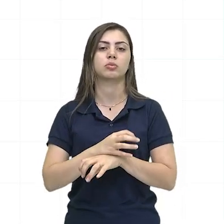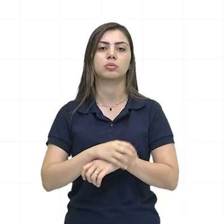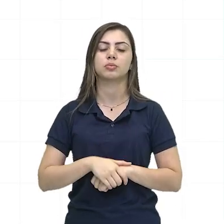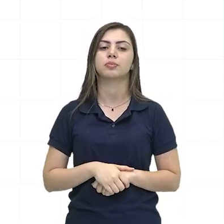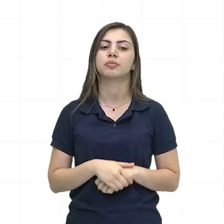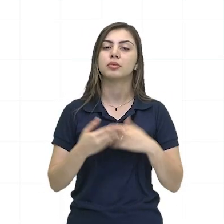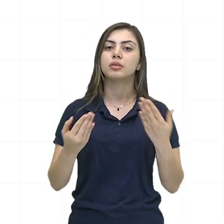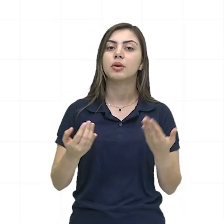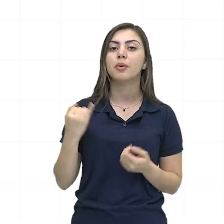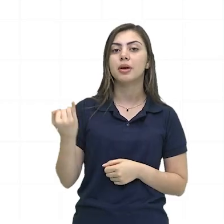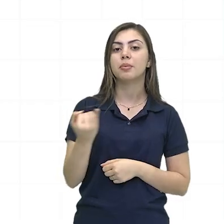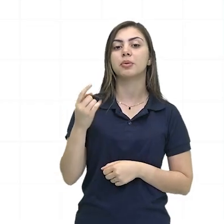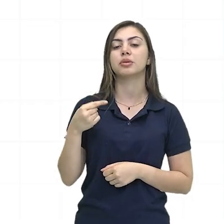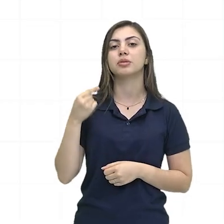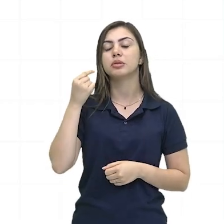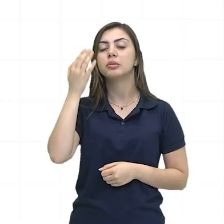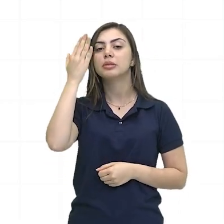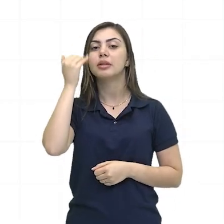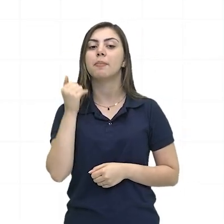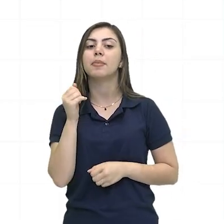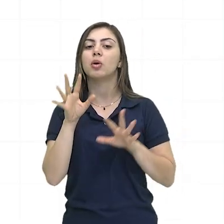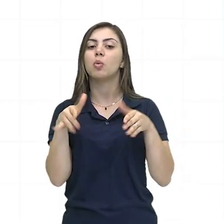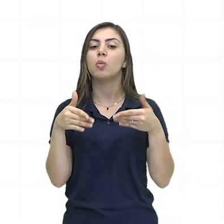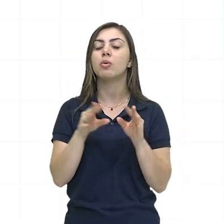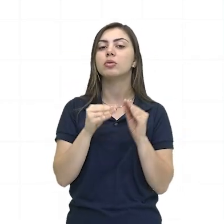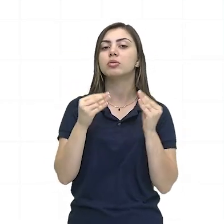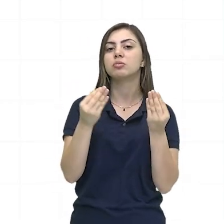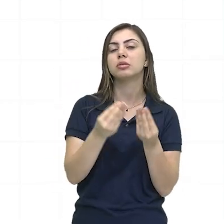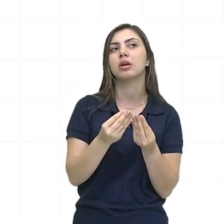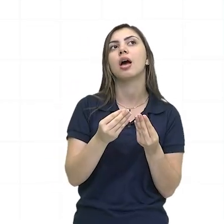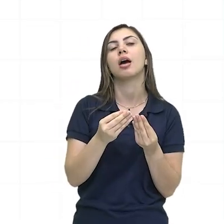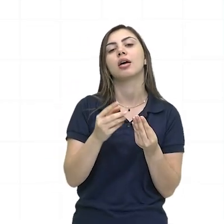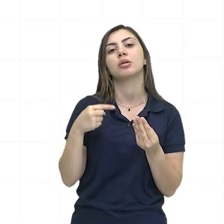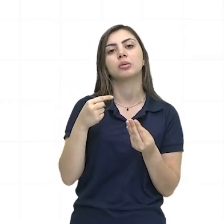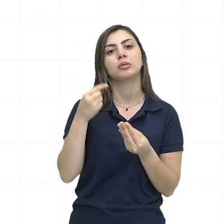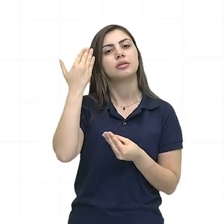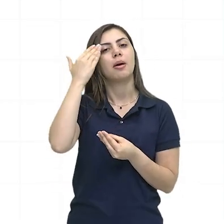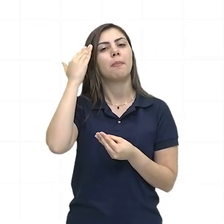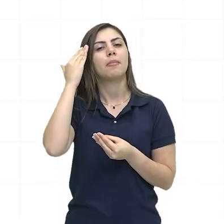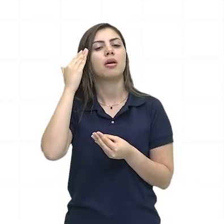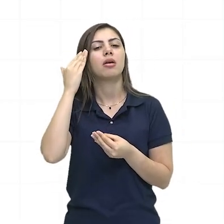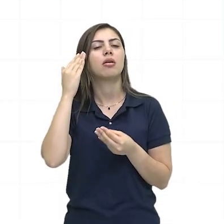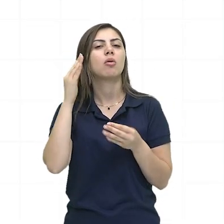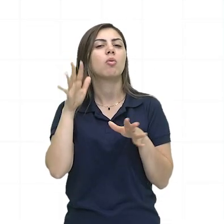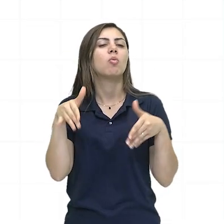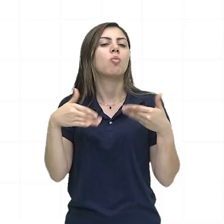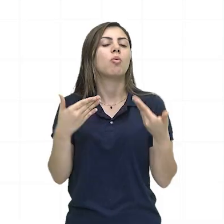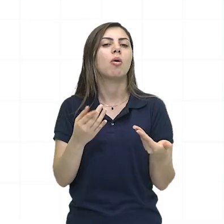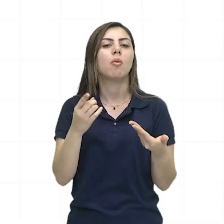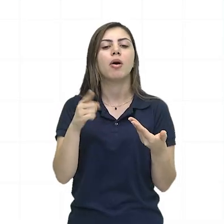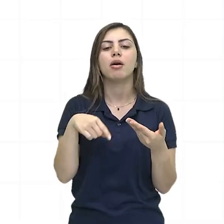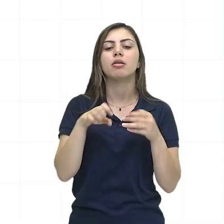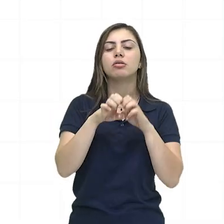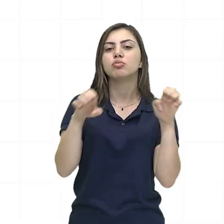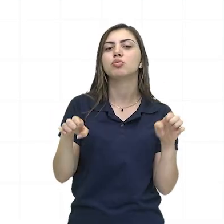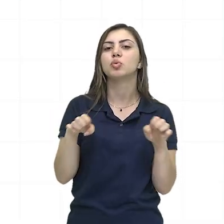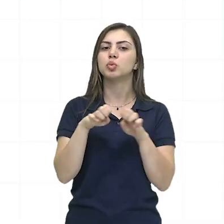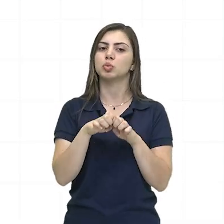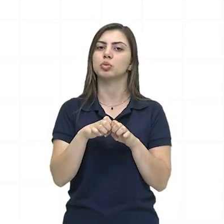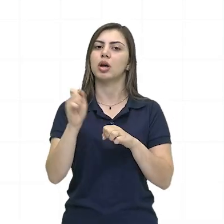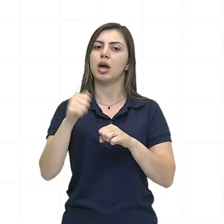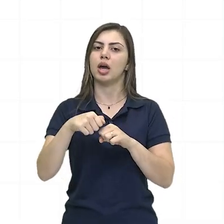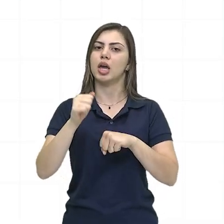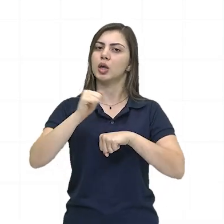essa composição para que vocês entendam por que essa estrutura ela é rígida, né, e faz a nossa